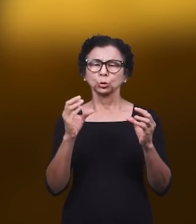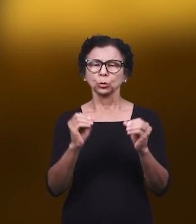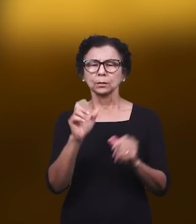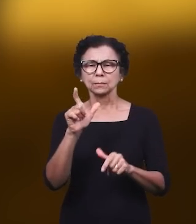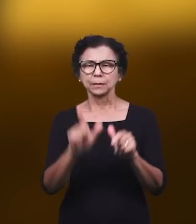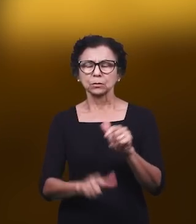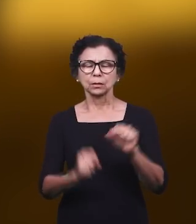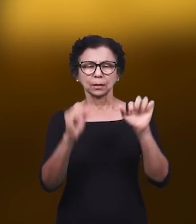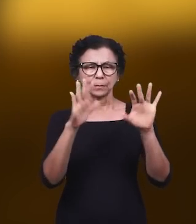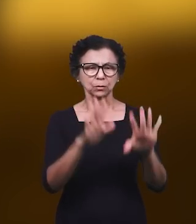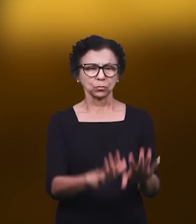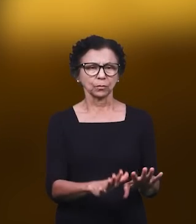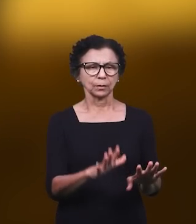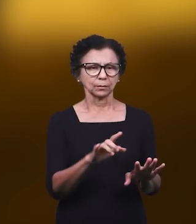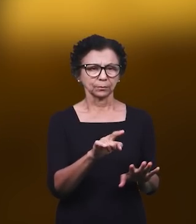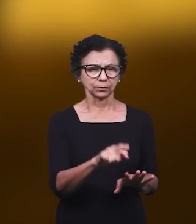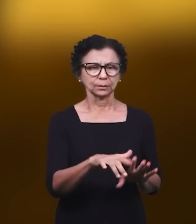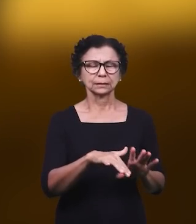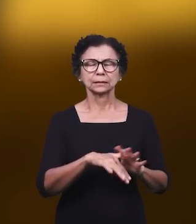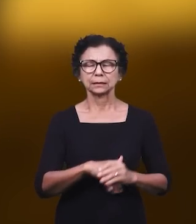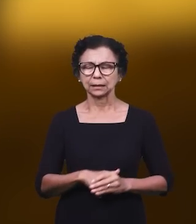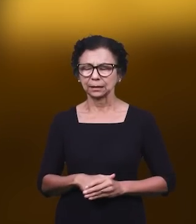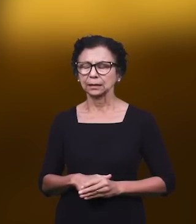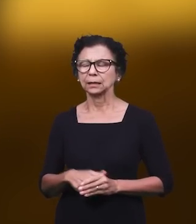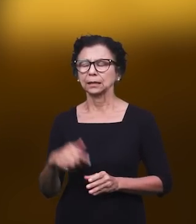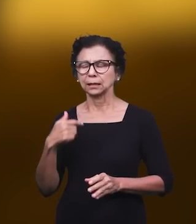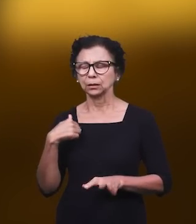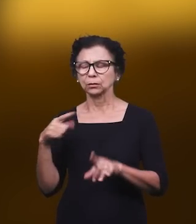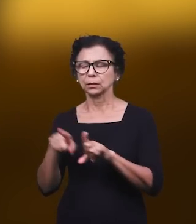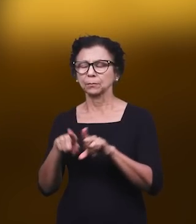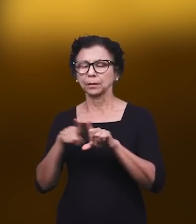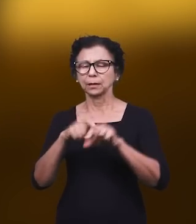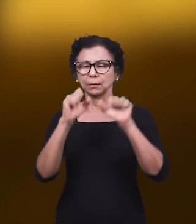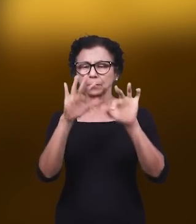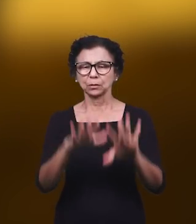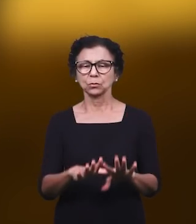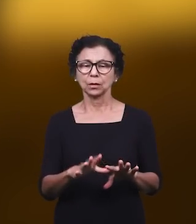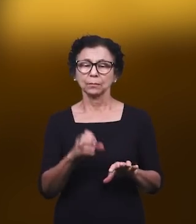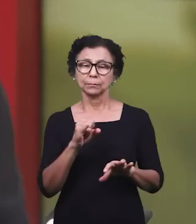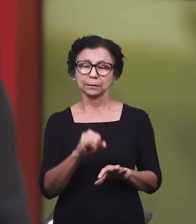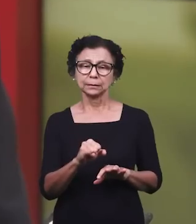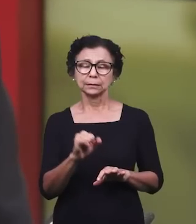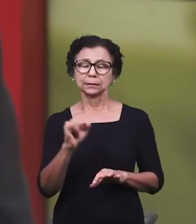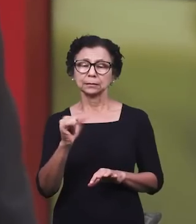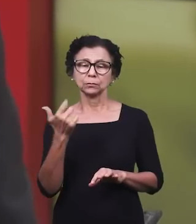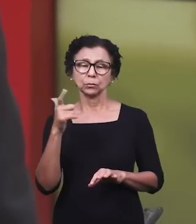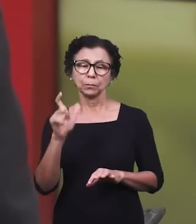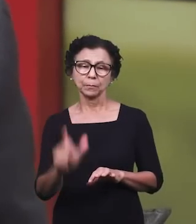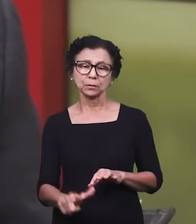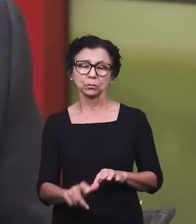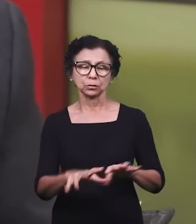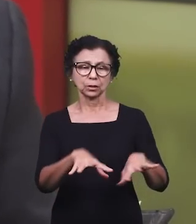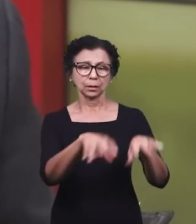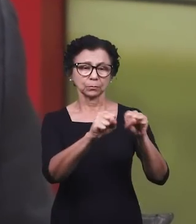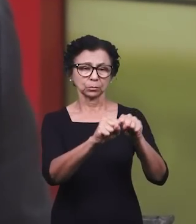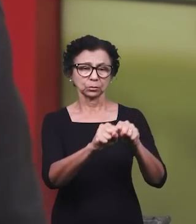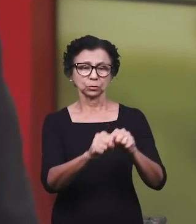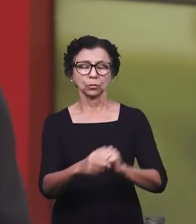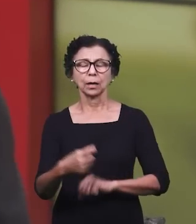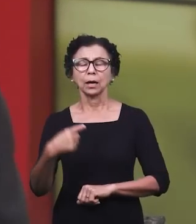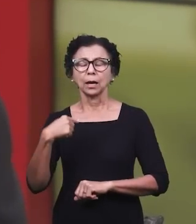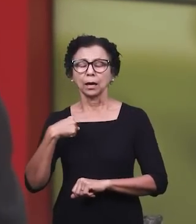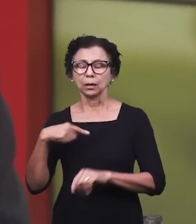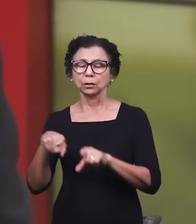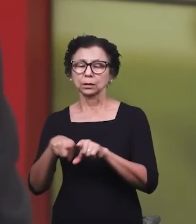os que te amaldiçoarem, e em ti serão benditas todas as famílias da terra. Há um aspecto muito interessante no chamado